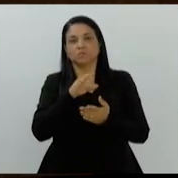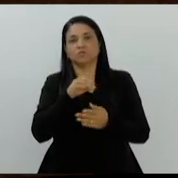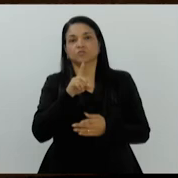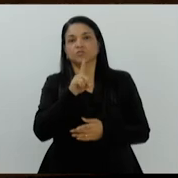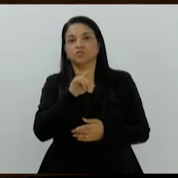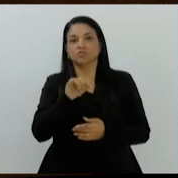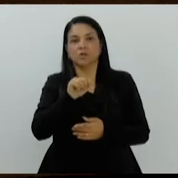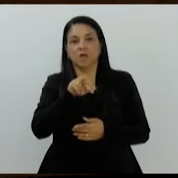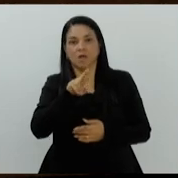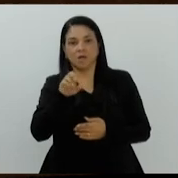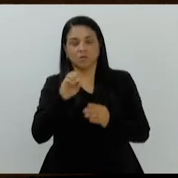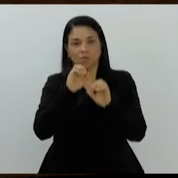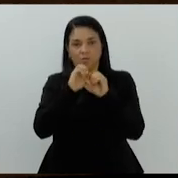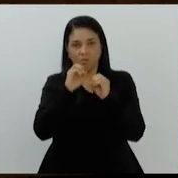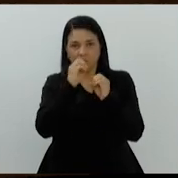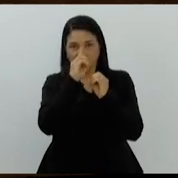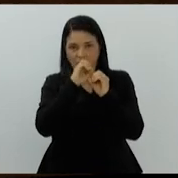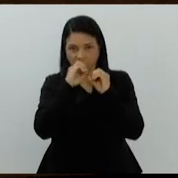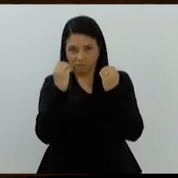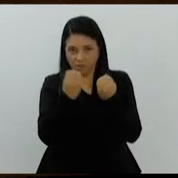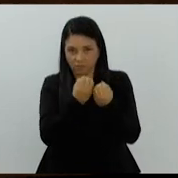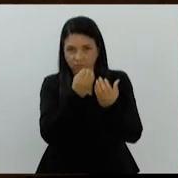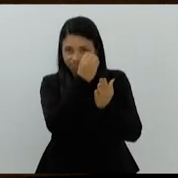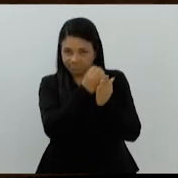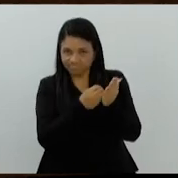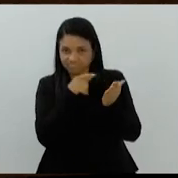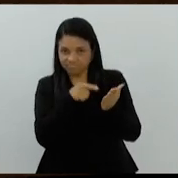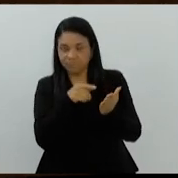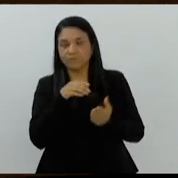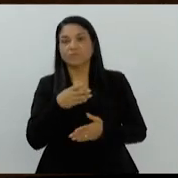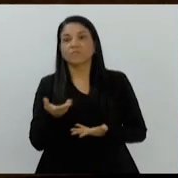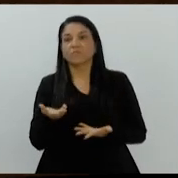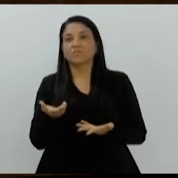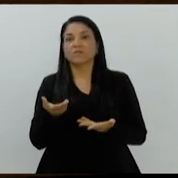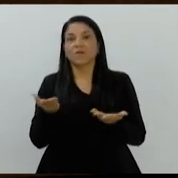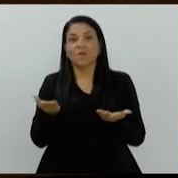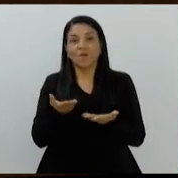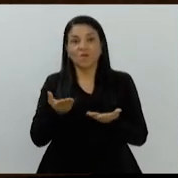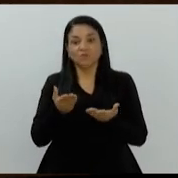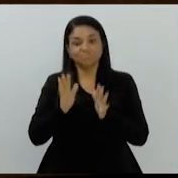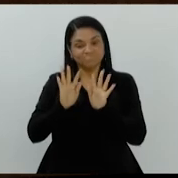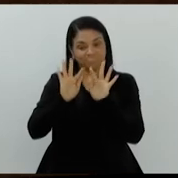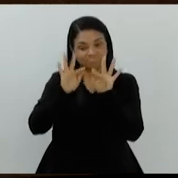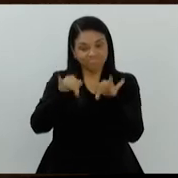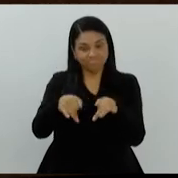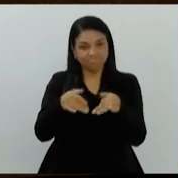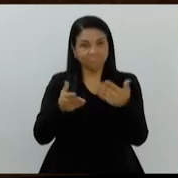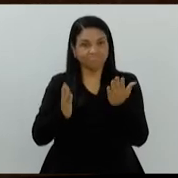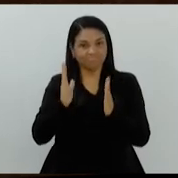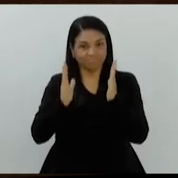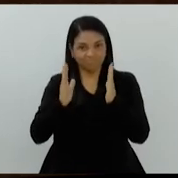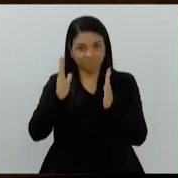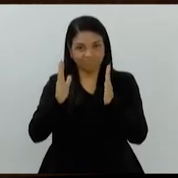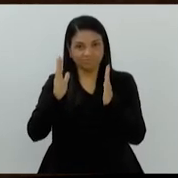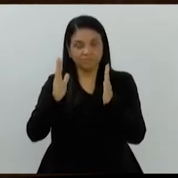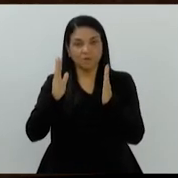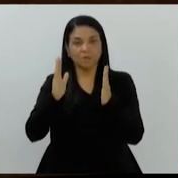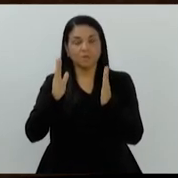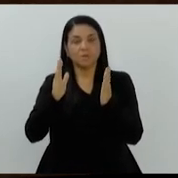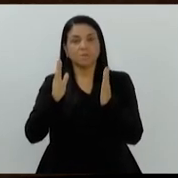Tempo recorde. Hoje, expira o prazo para ele promulgar o projeto de